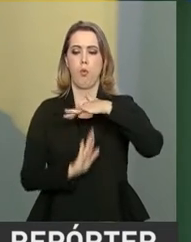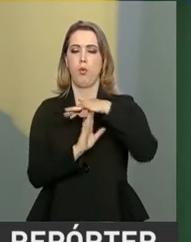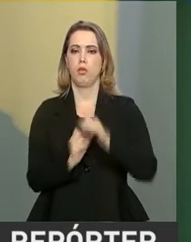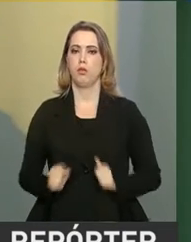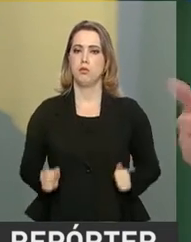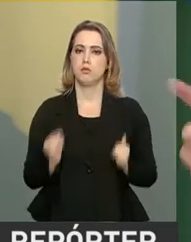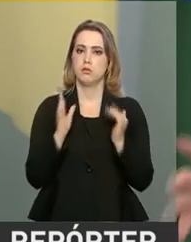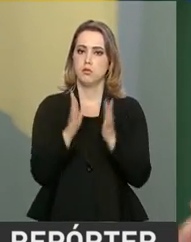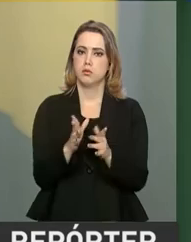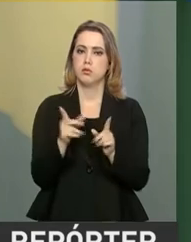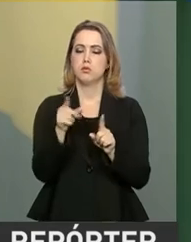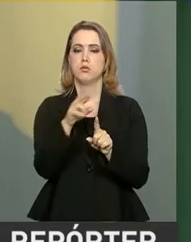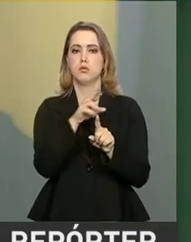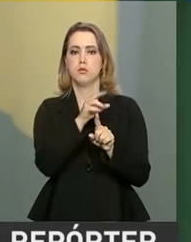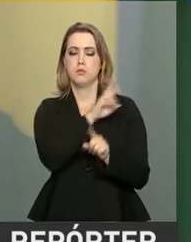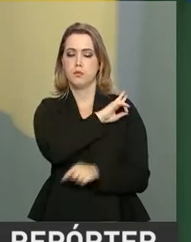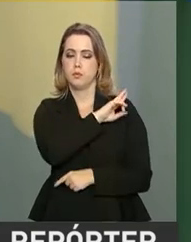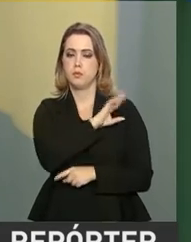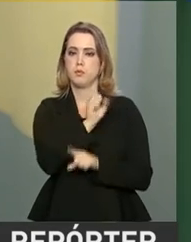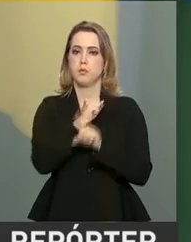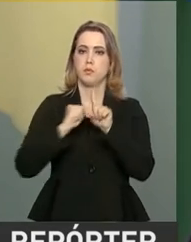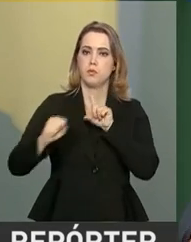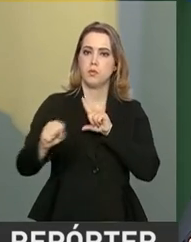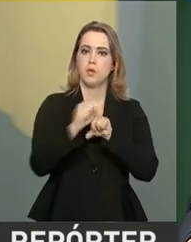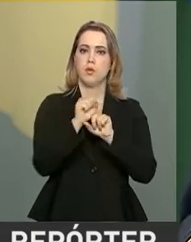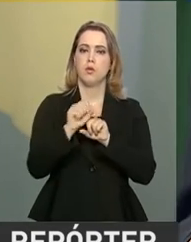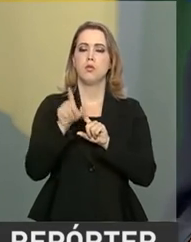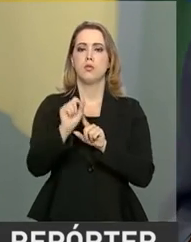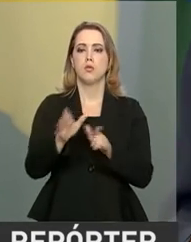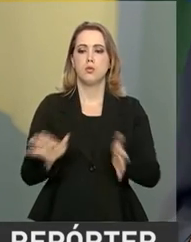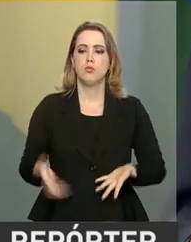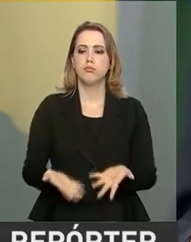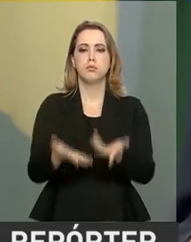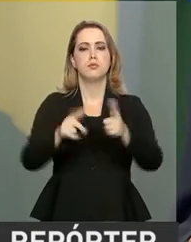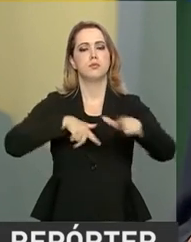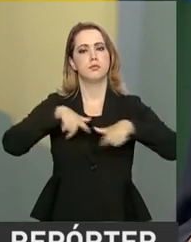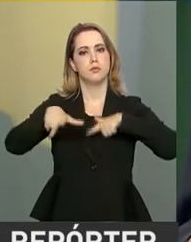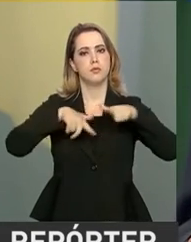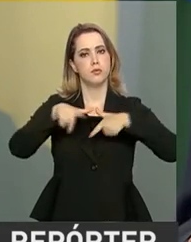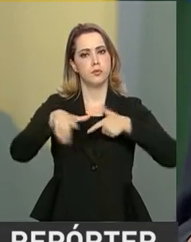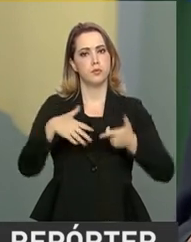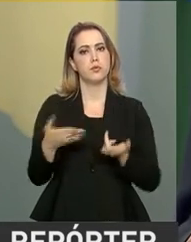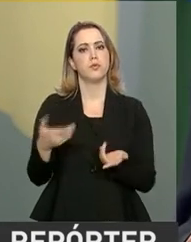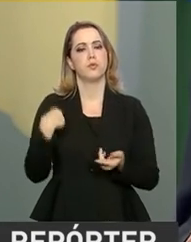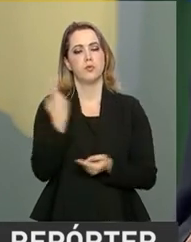social, ou seja, ações geradoras do emprego no nosso país.